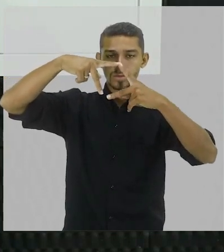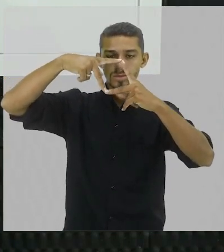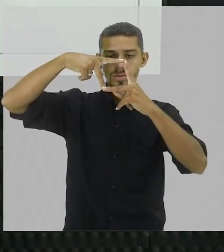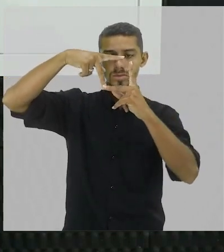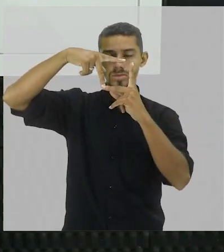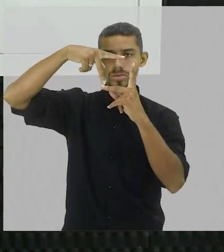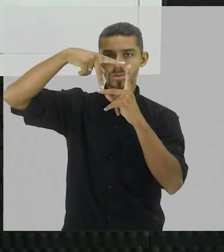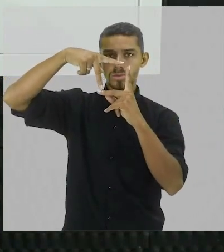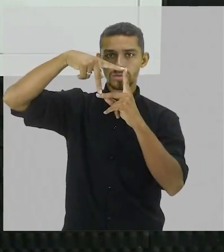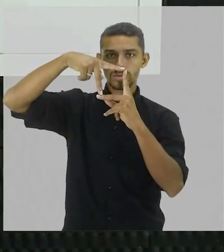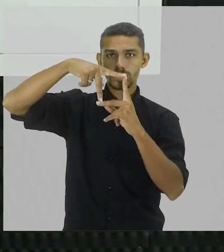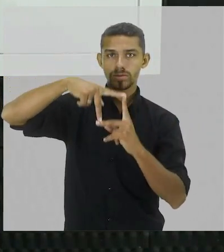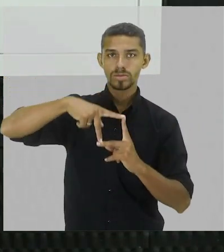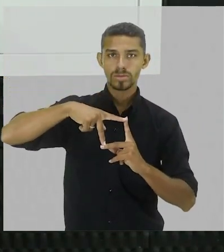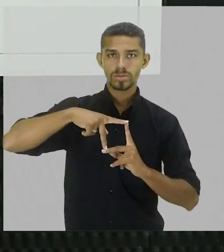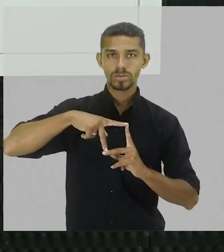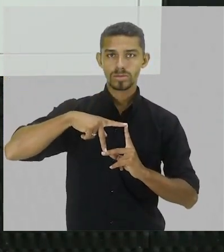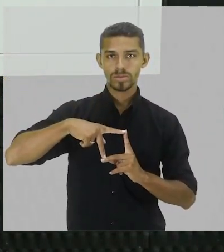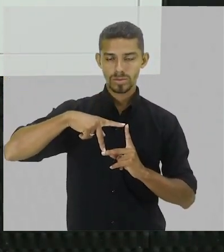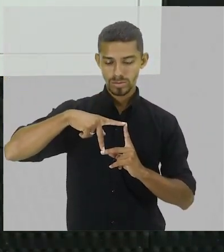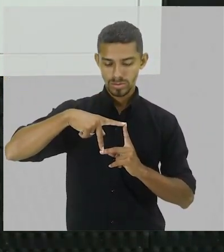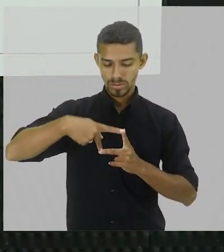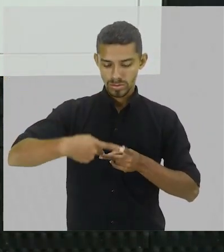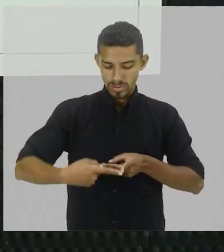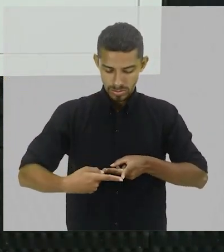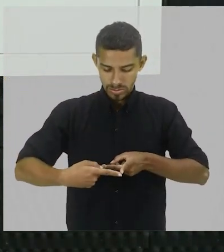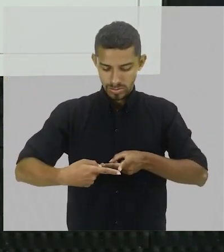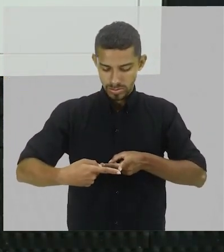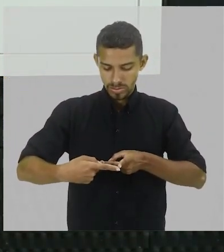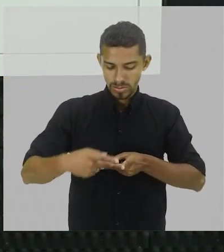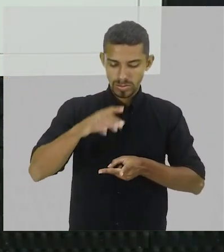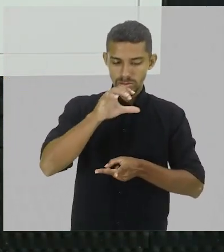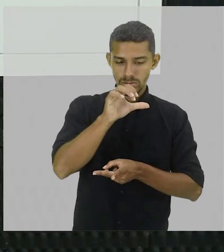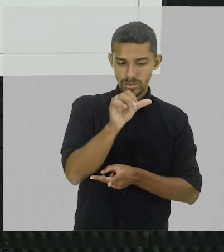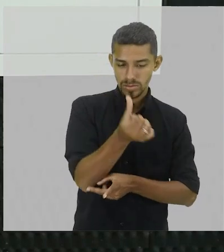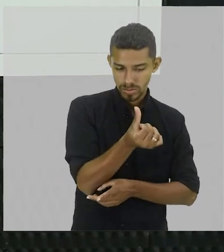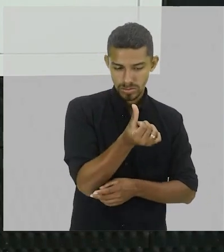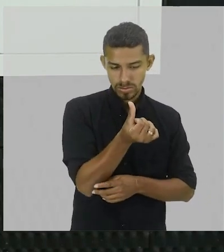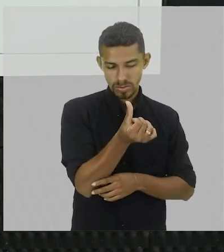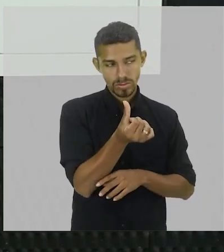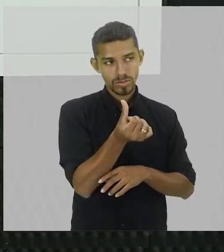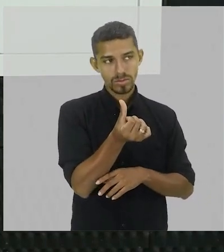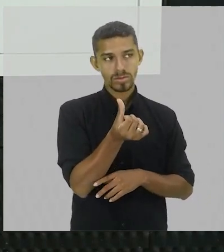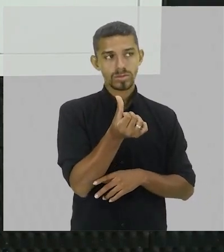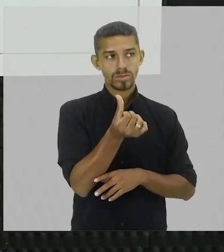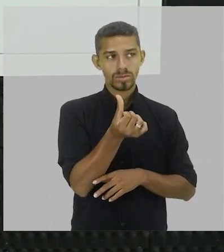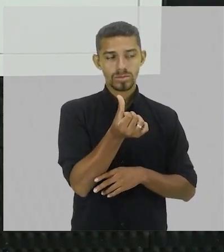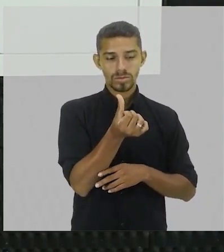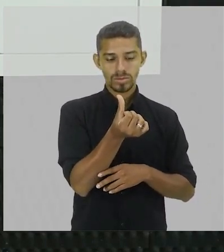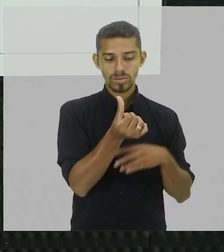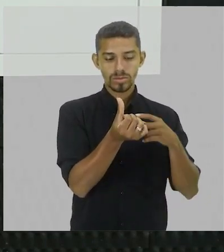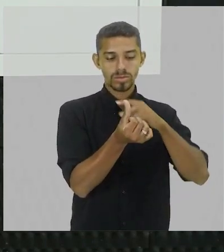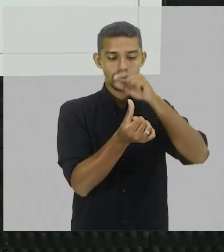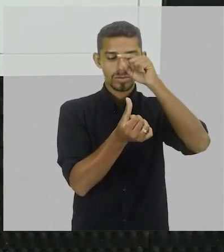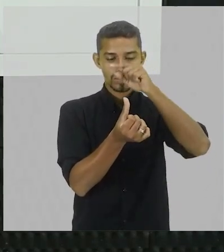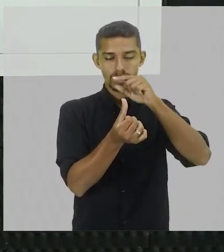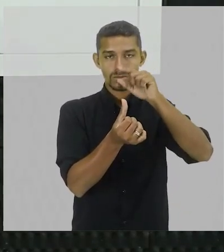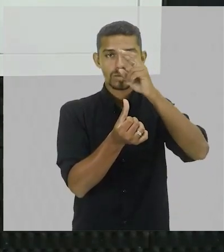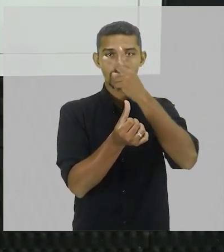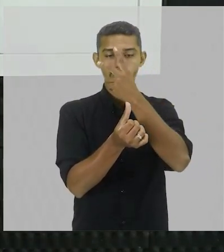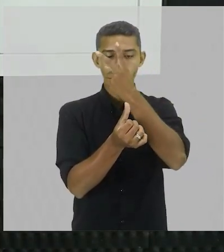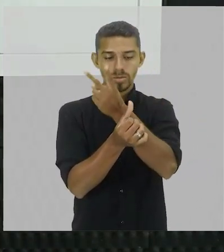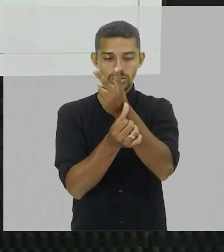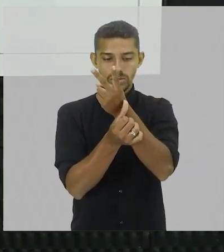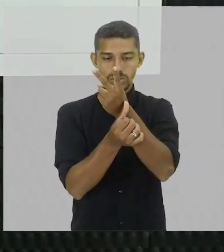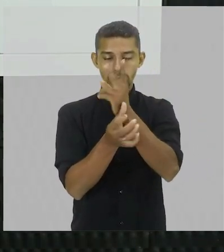área de um quadrado? Não é 6 ao quadrado? Então, você pega 6 ao quadrado. Multiplicado pela altura. Agora, muito cuidado